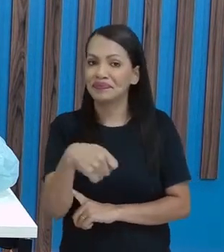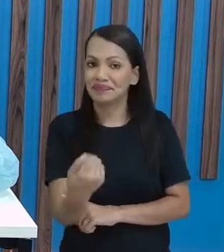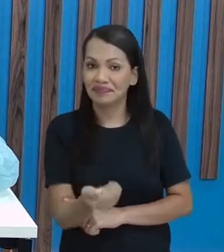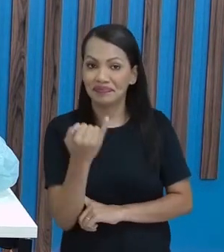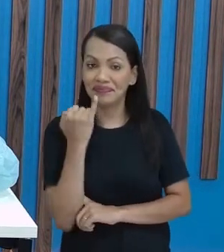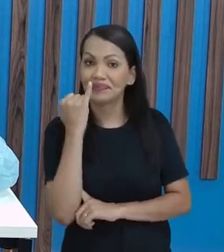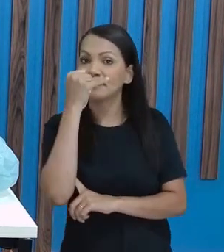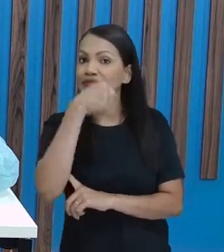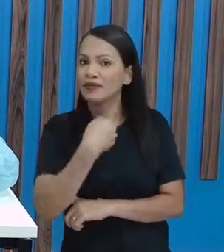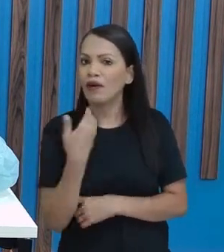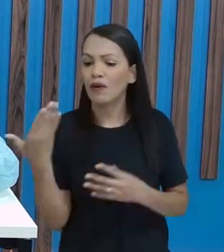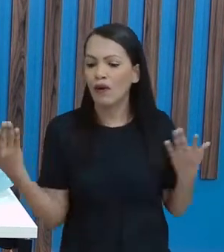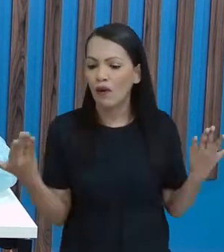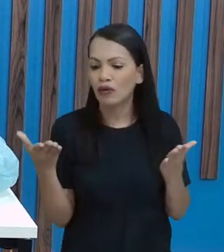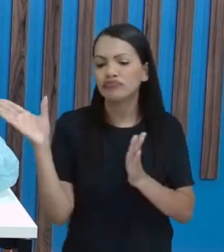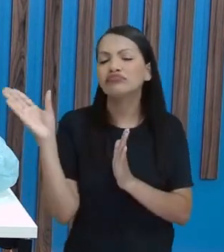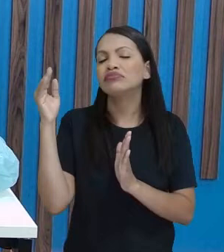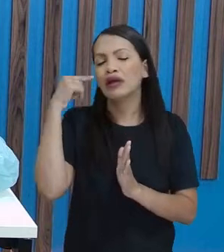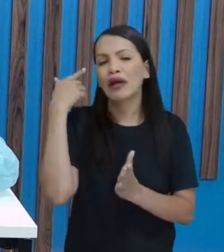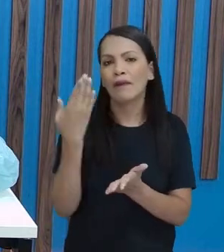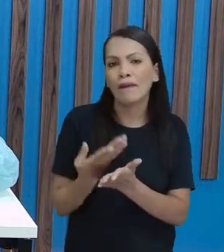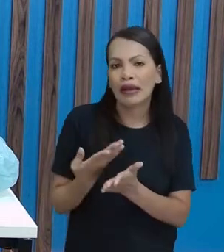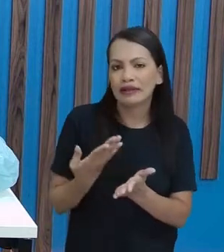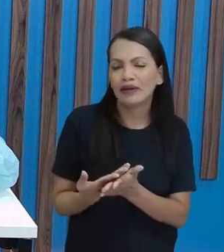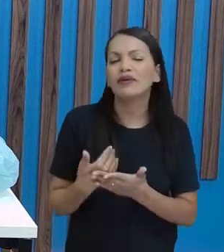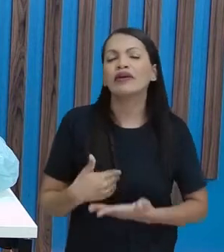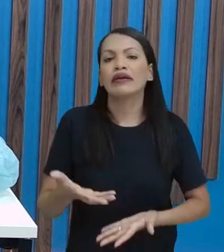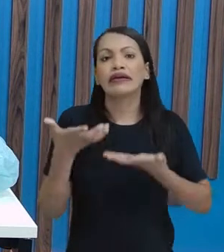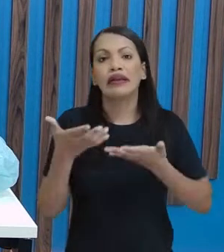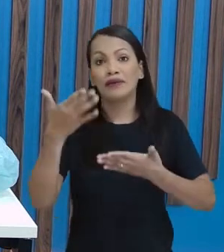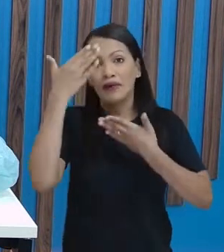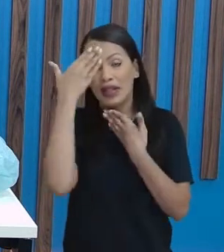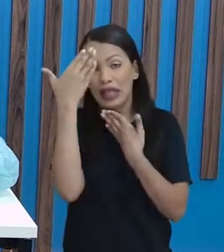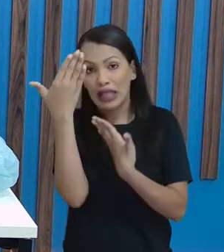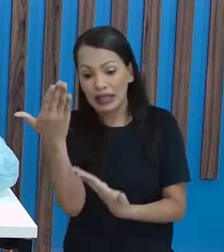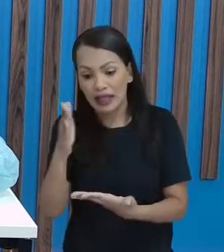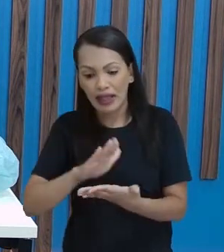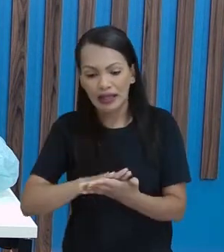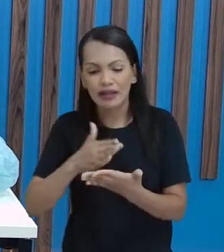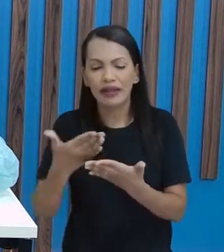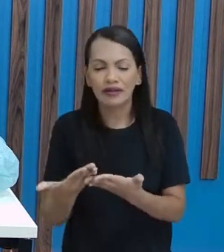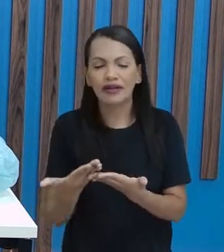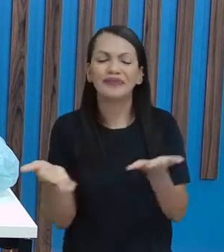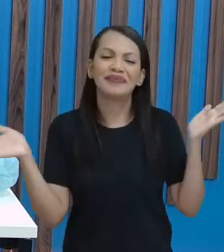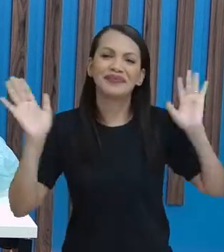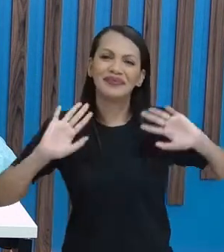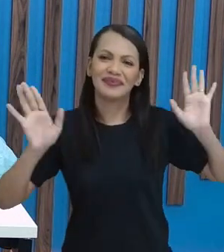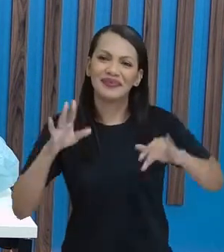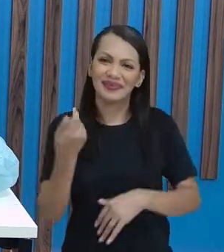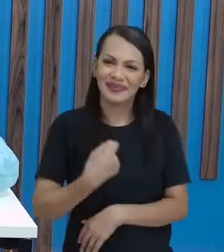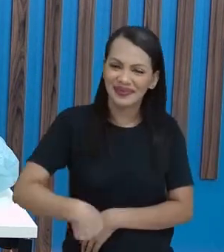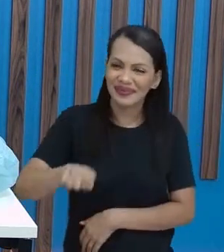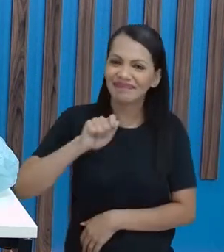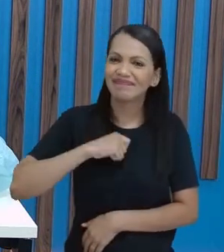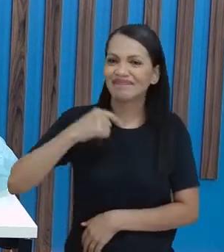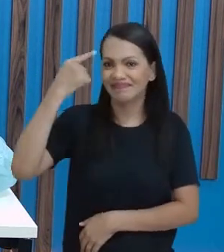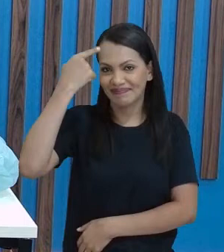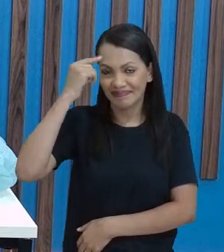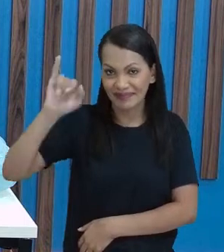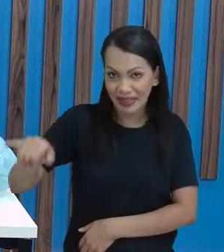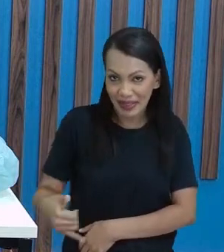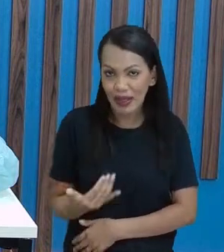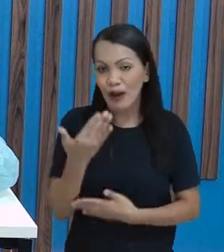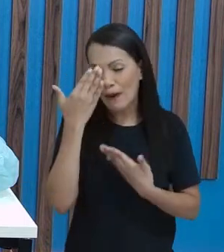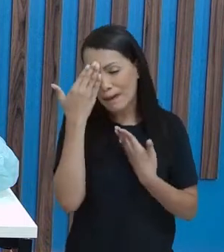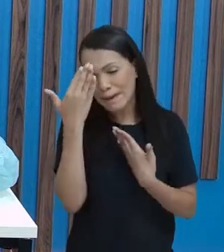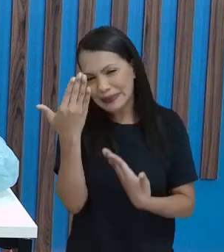antes disso, eu quero agradecer a presença da intérprete de Libras, a Jéssica dos Anjos. Muito obrigada,